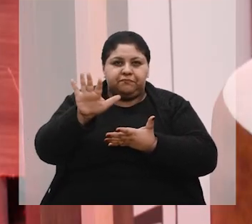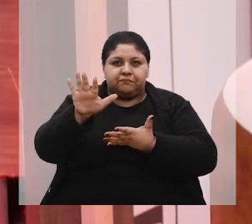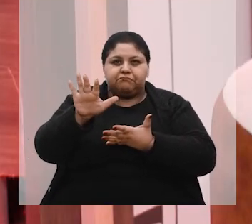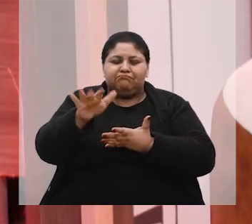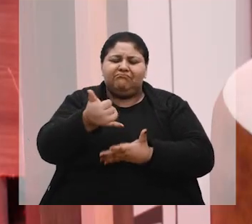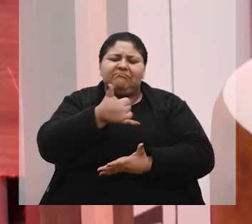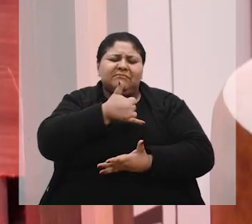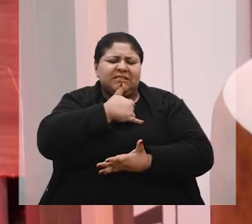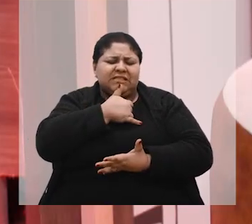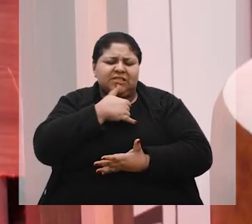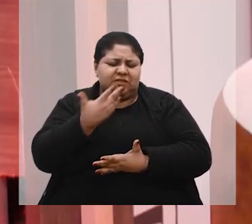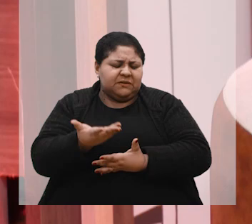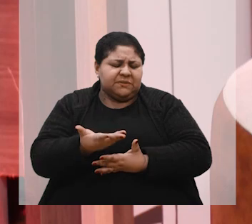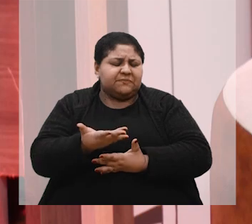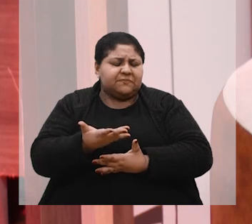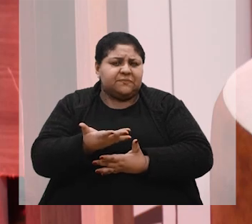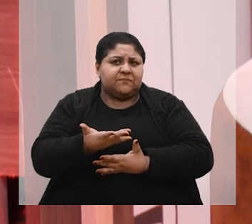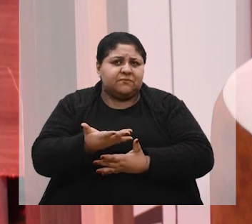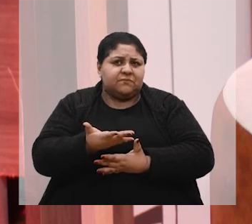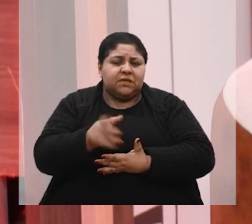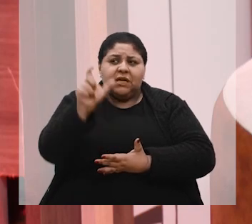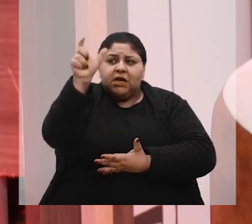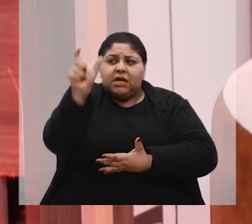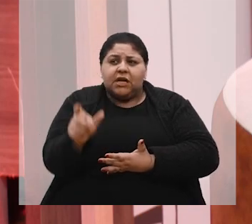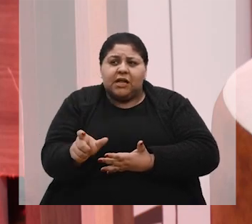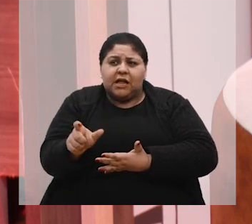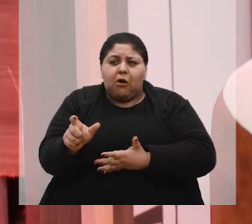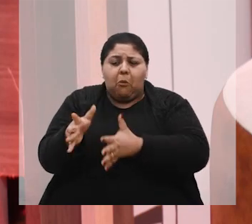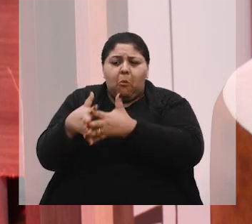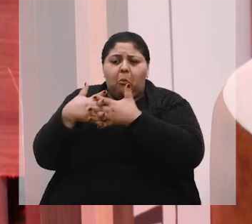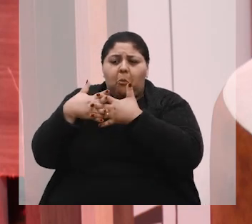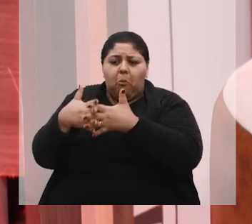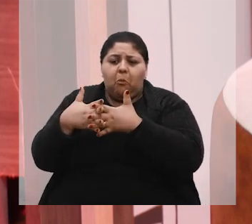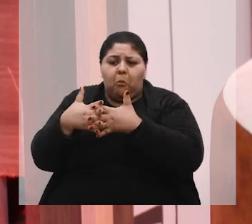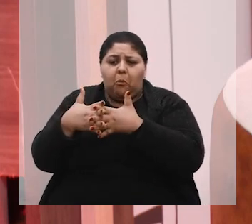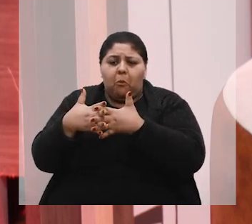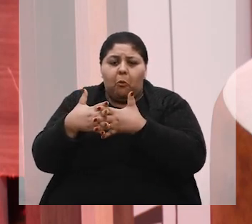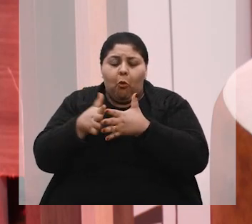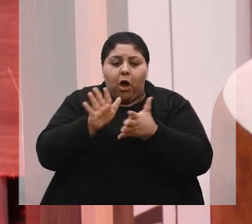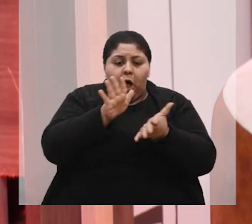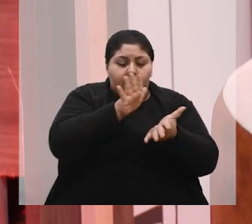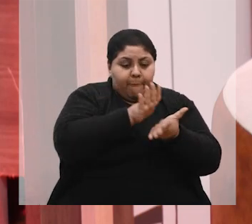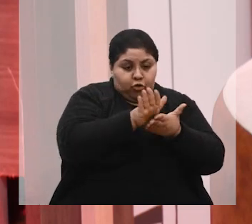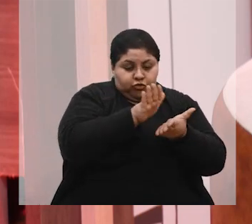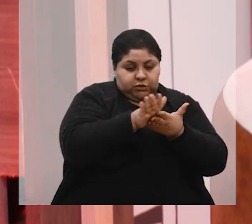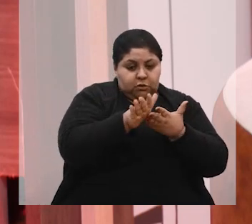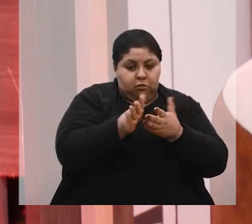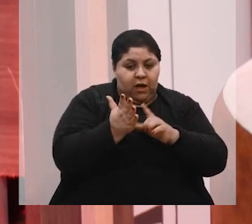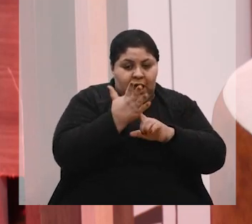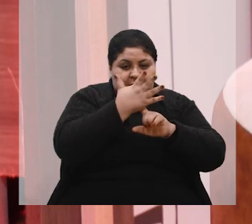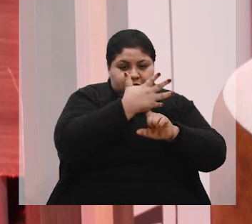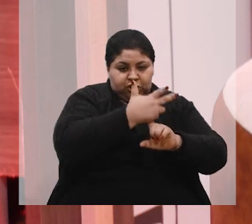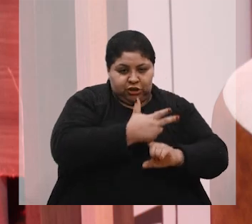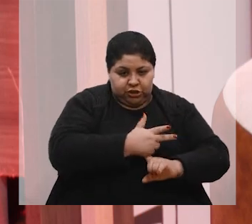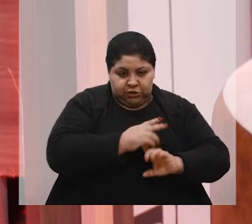generalizada e triste, né? Em que as pessoas, elas confundem a produção artística